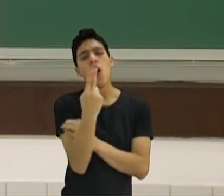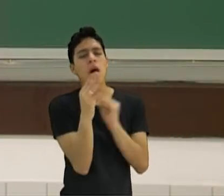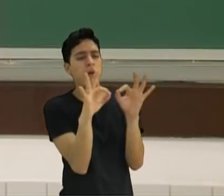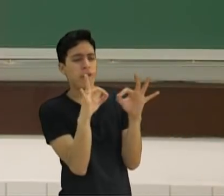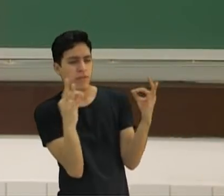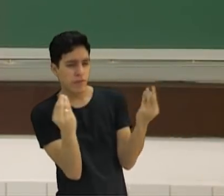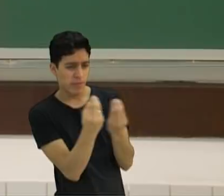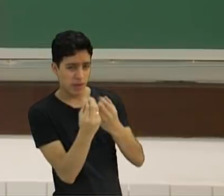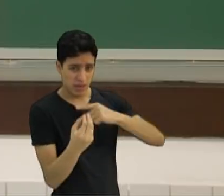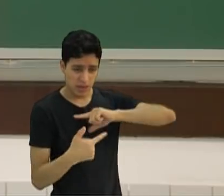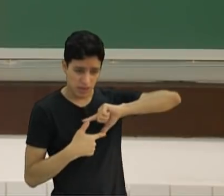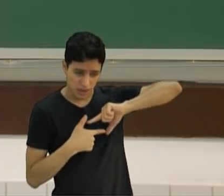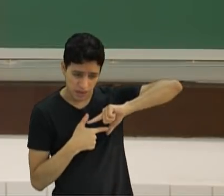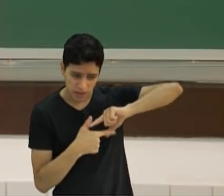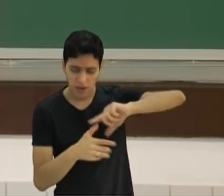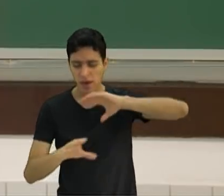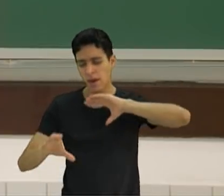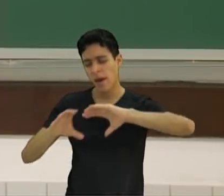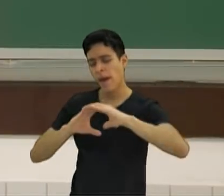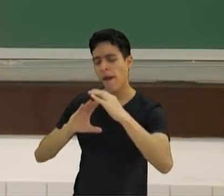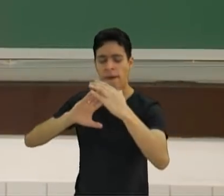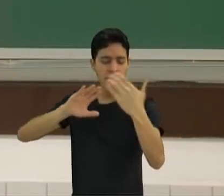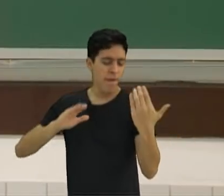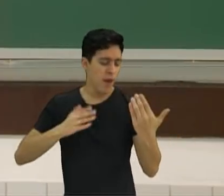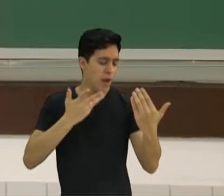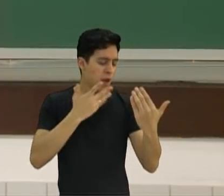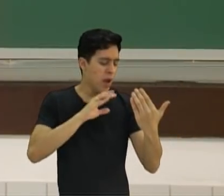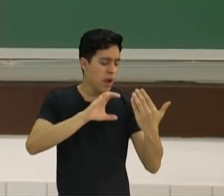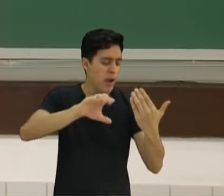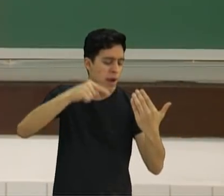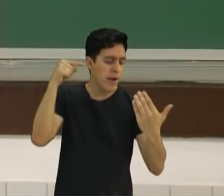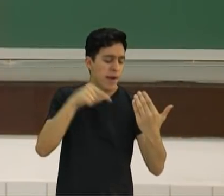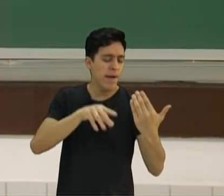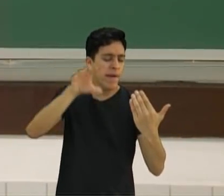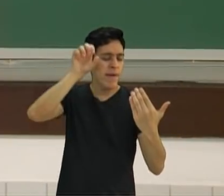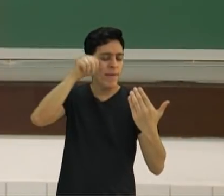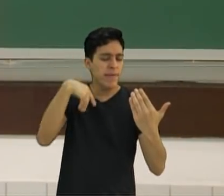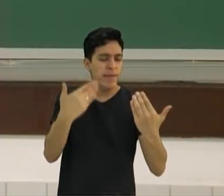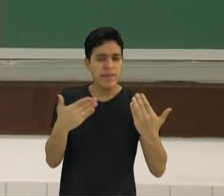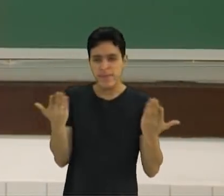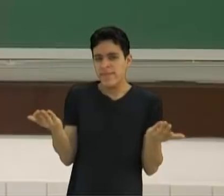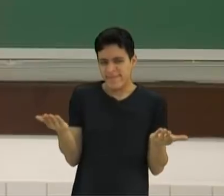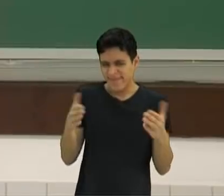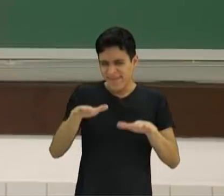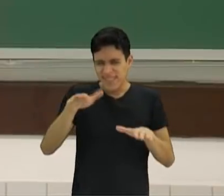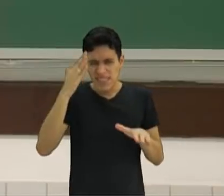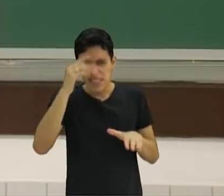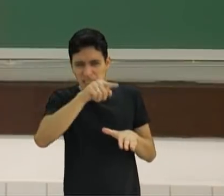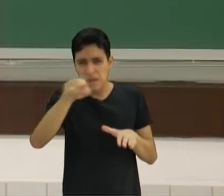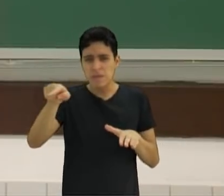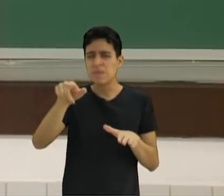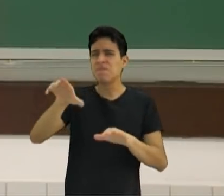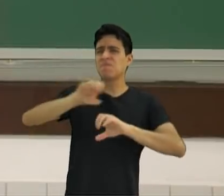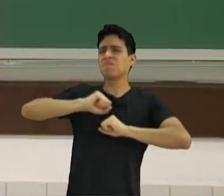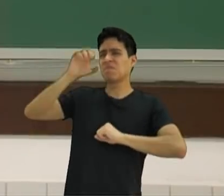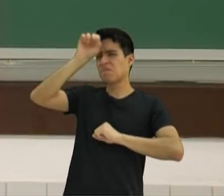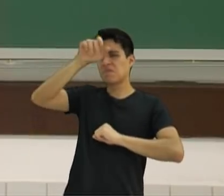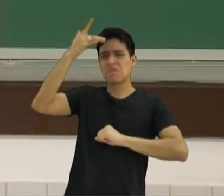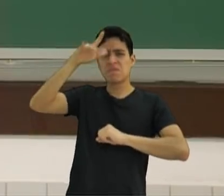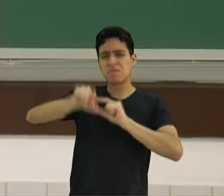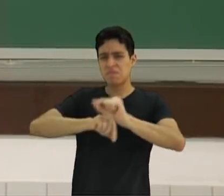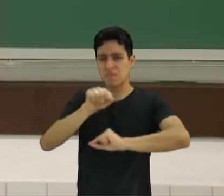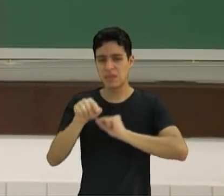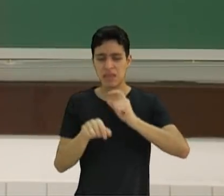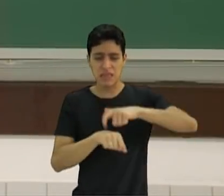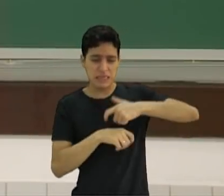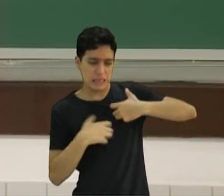tradição de usar como canção de niná? Sabe aquelas músicas que a gente não sabe nem como a gente aprendeu, que a gente vai aprendendo assim? Ou que na hora que a gente está com medo